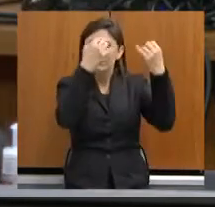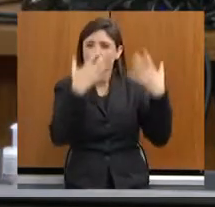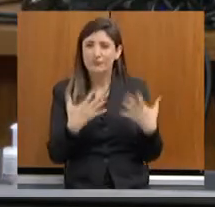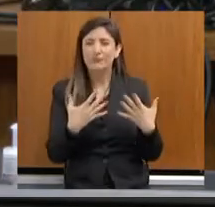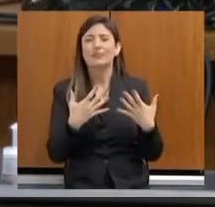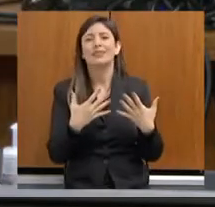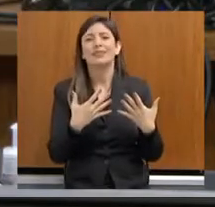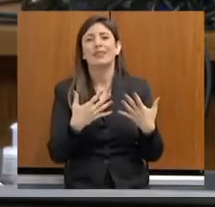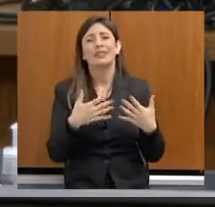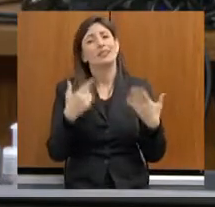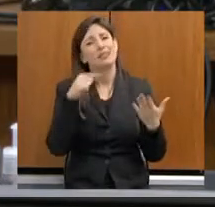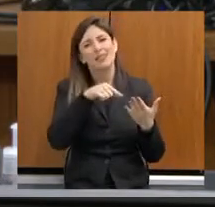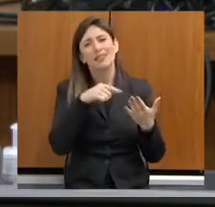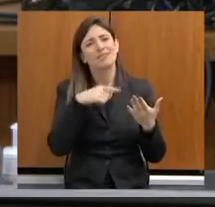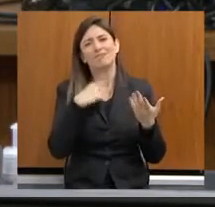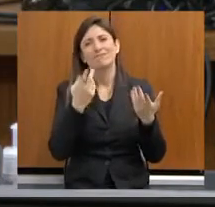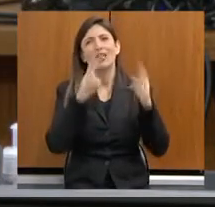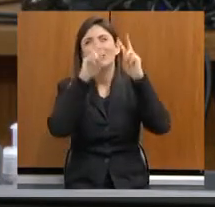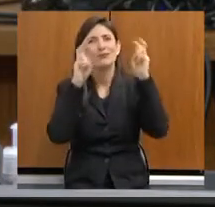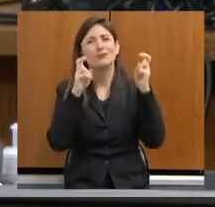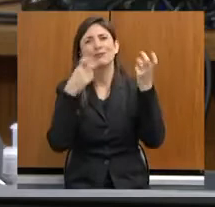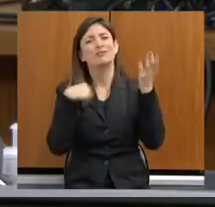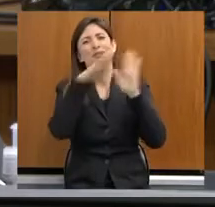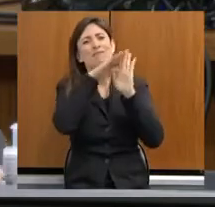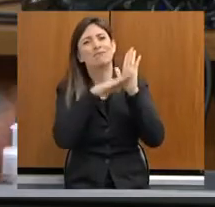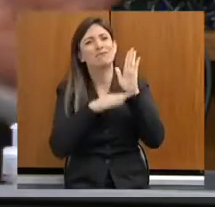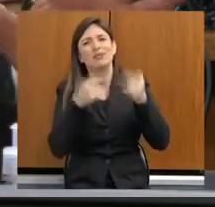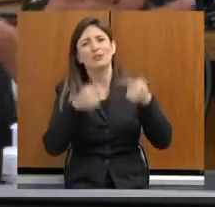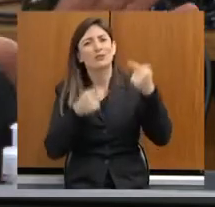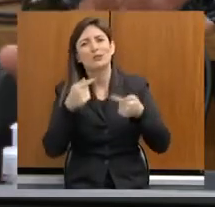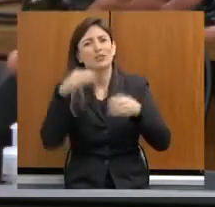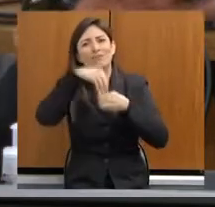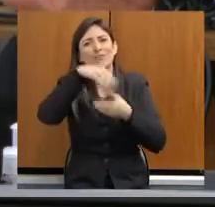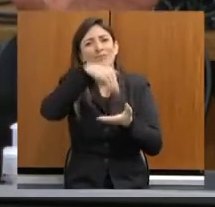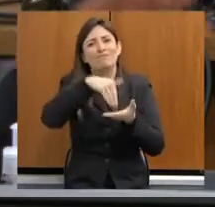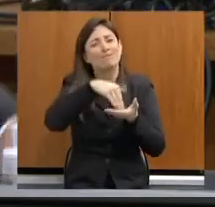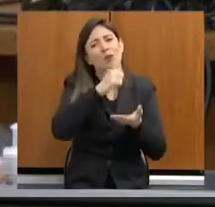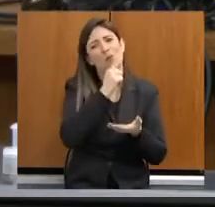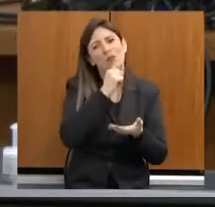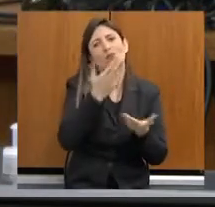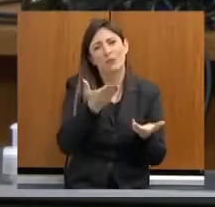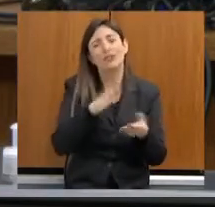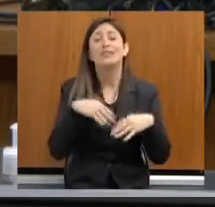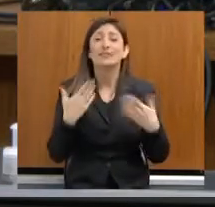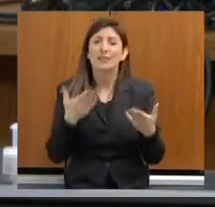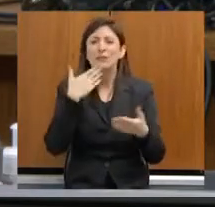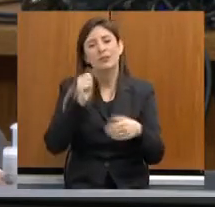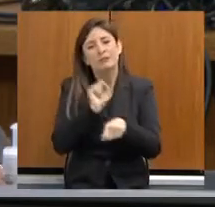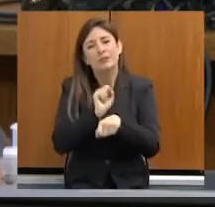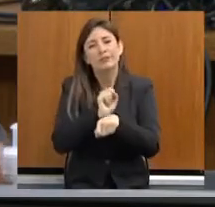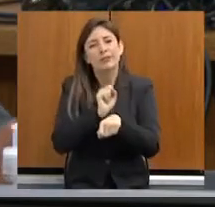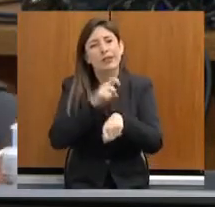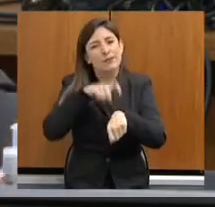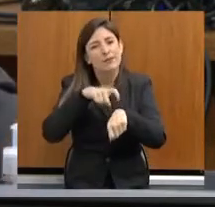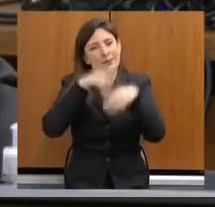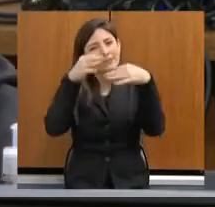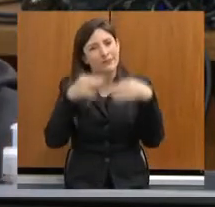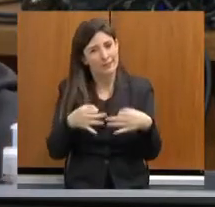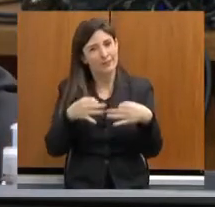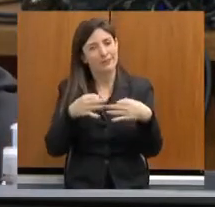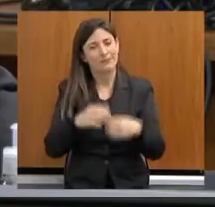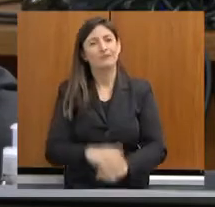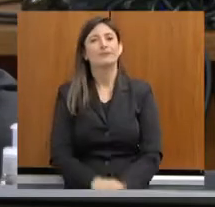porta na secretaria e vamos esperar a hora certa né oportuna